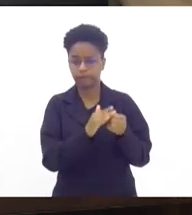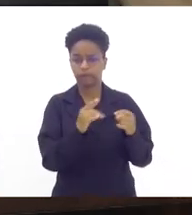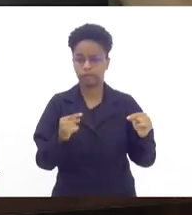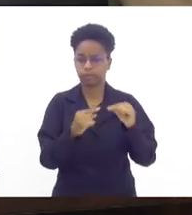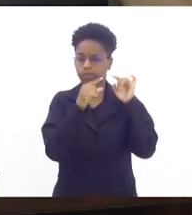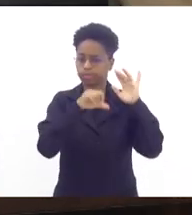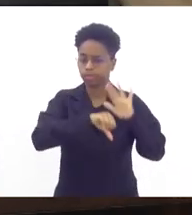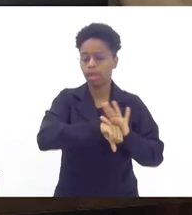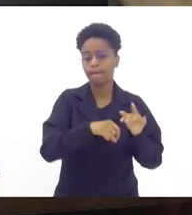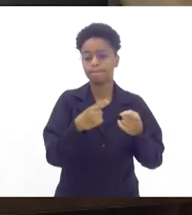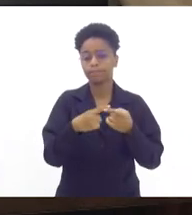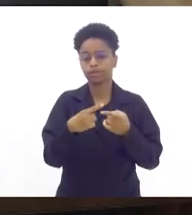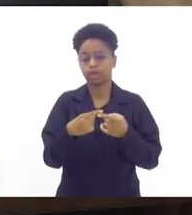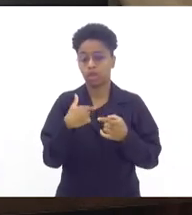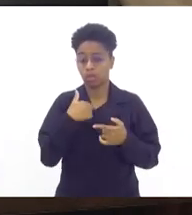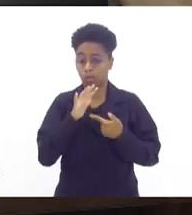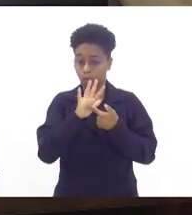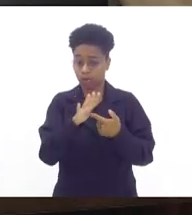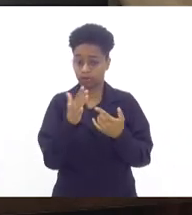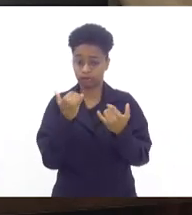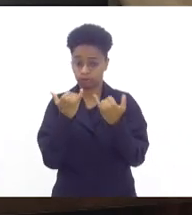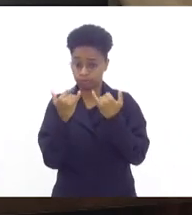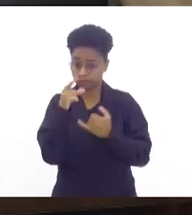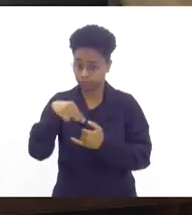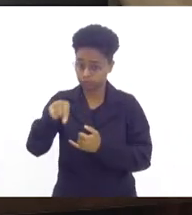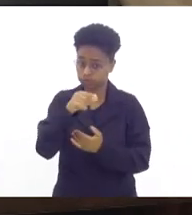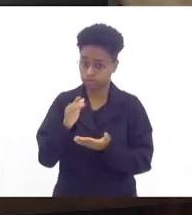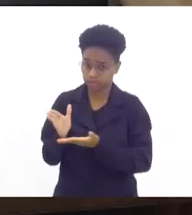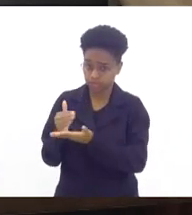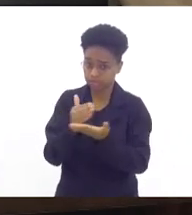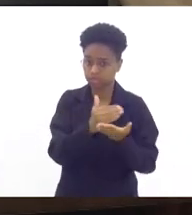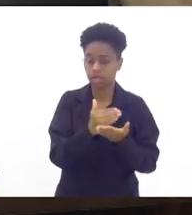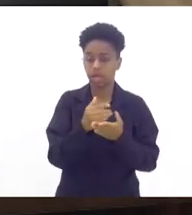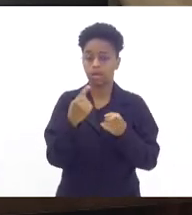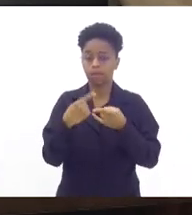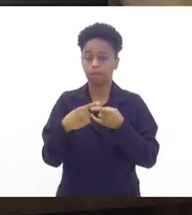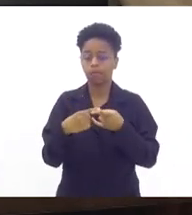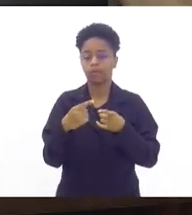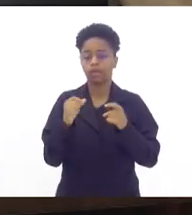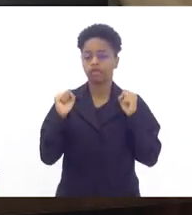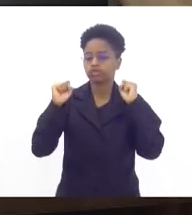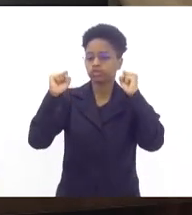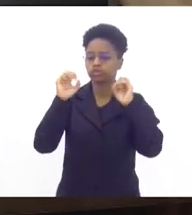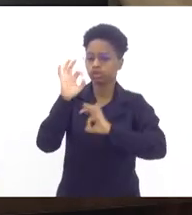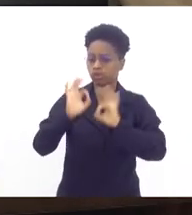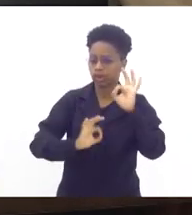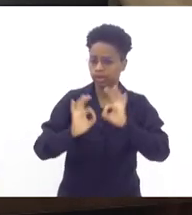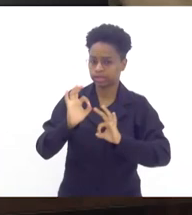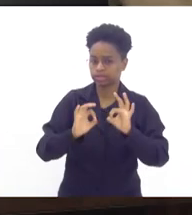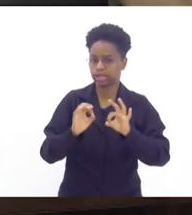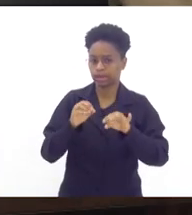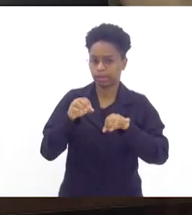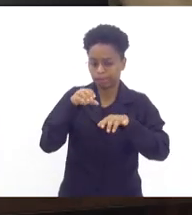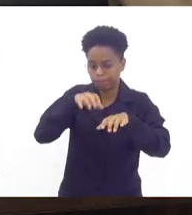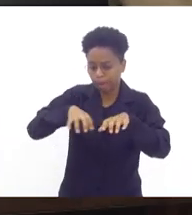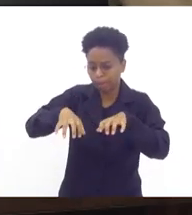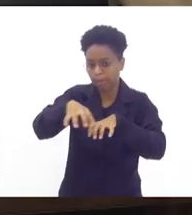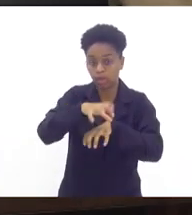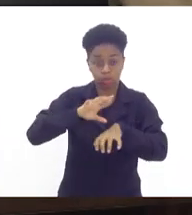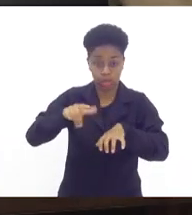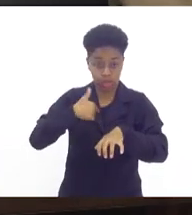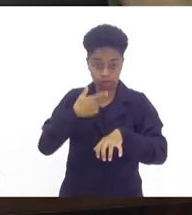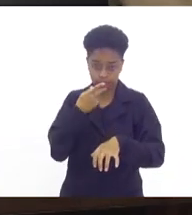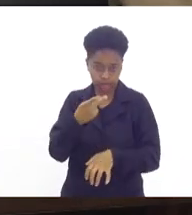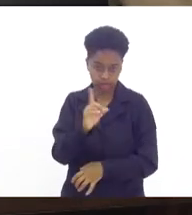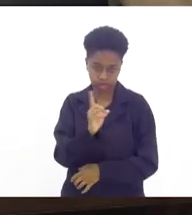trago um dado aqui para os senhores para senhoras que as torcidas organizadas no seu entorno e não sou eu que estou falando são sociólogos estudiosos